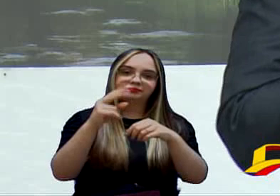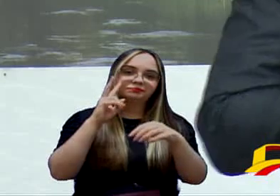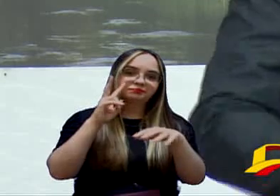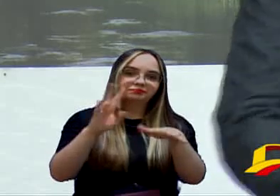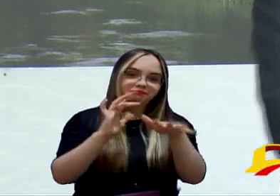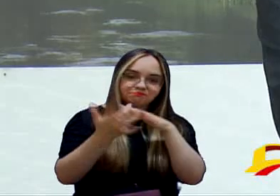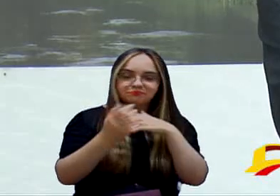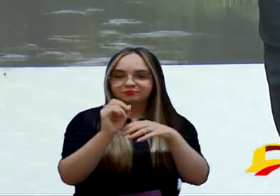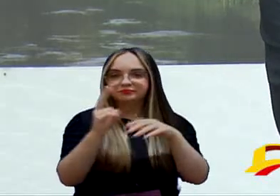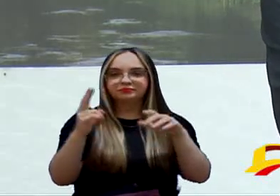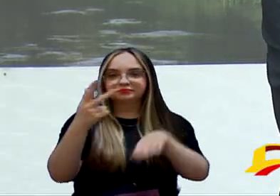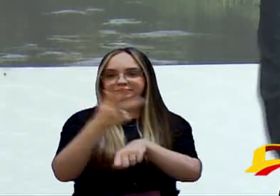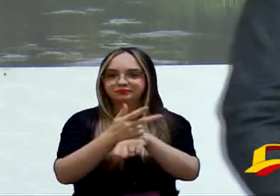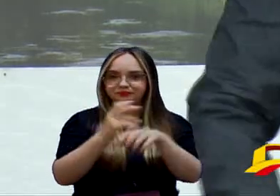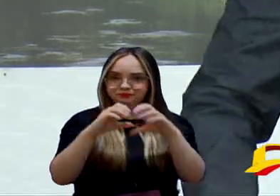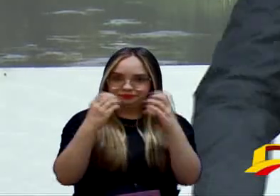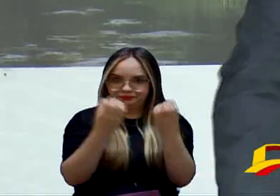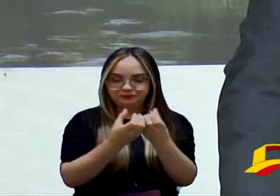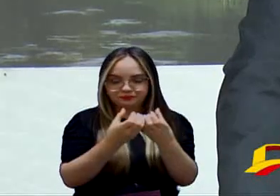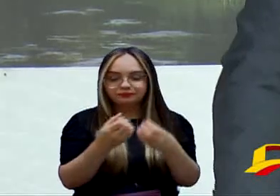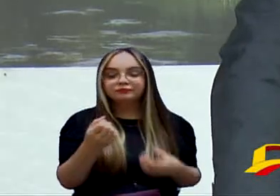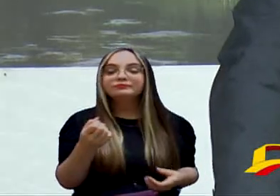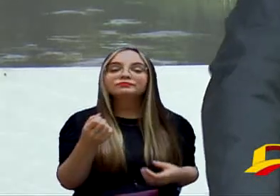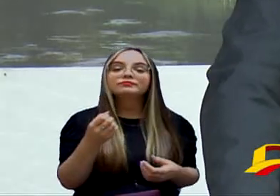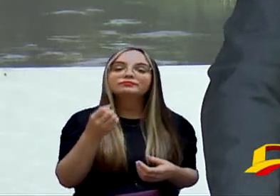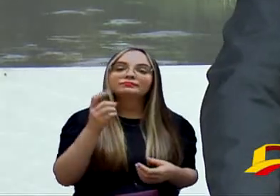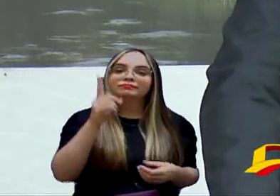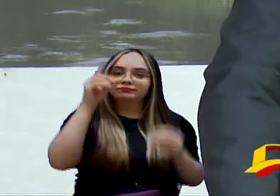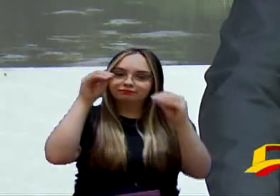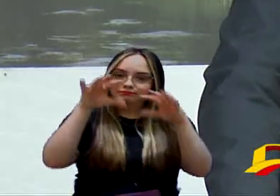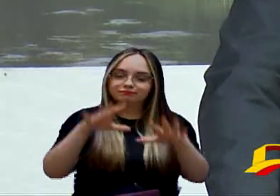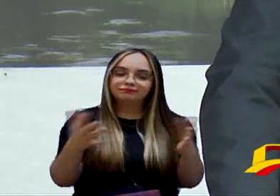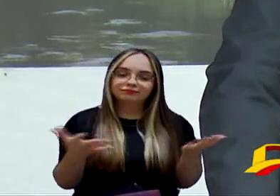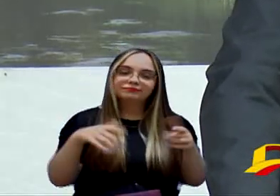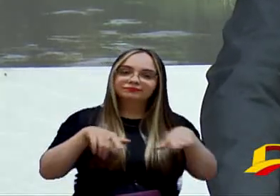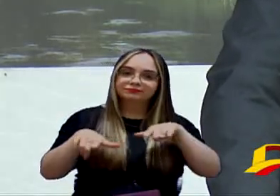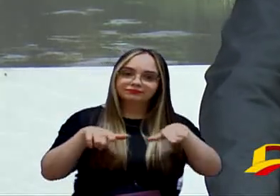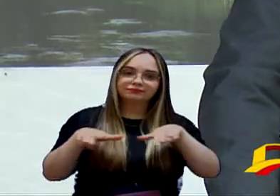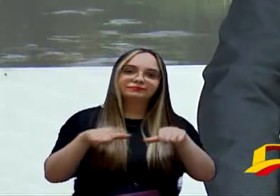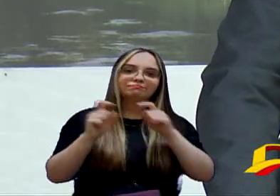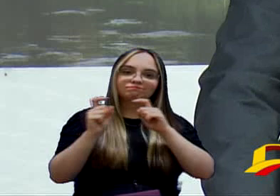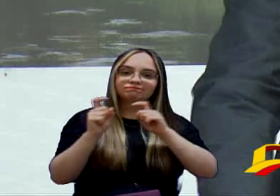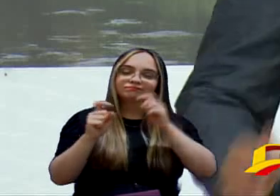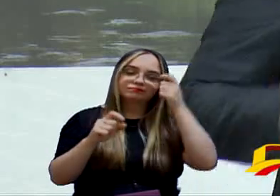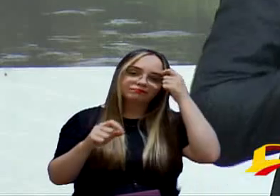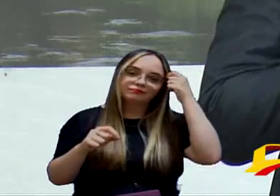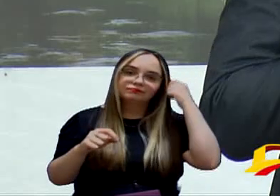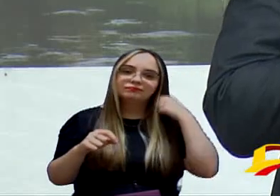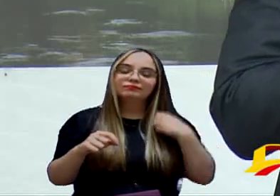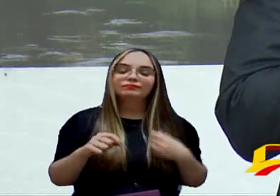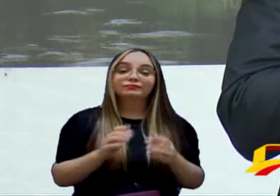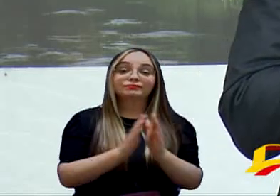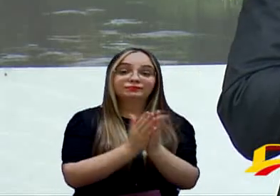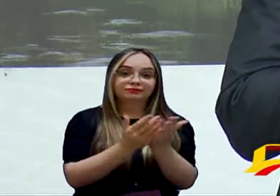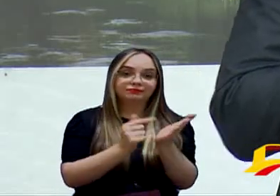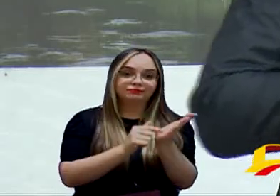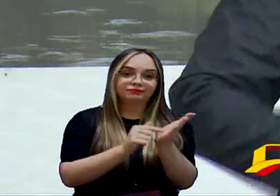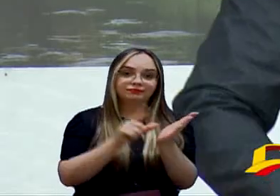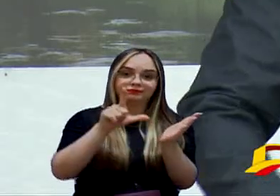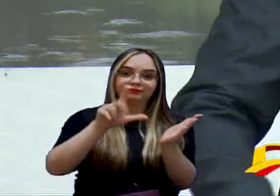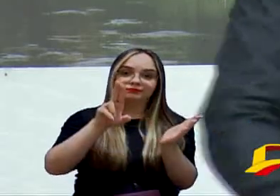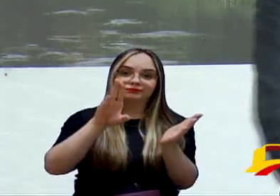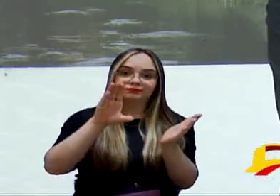e oficiais que Deus abençoe essa vigésima primeira sessão ordinária nesse Versículo nessa passagem